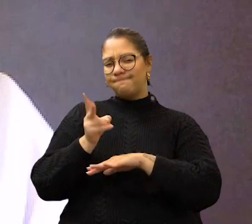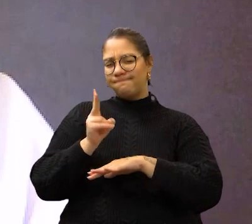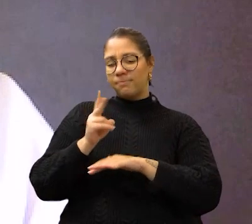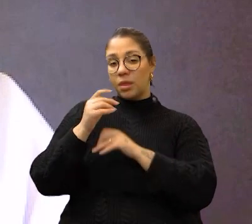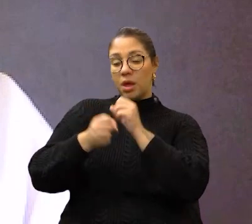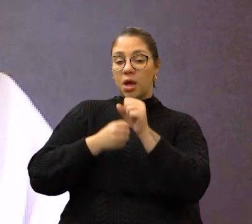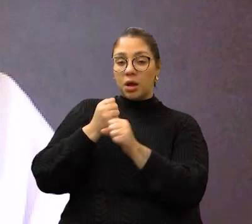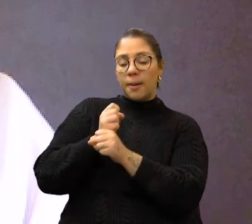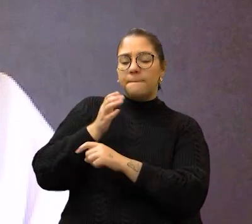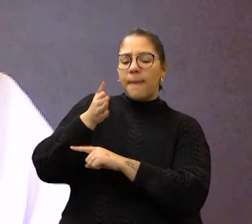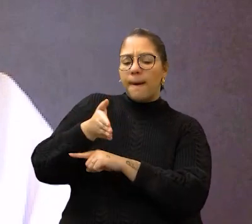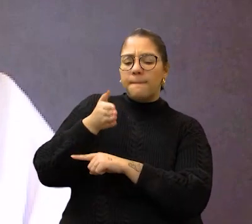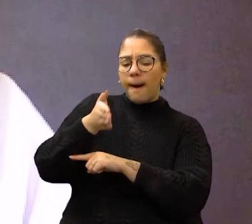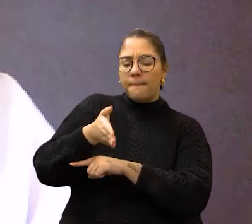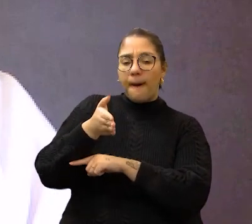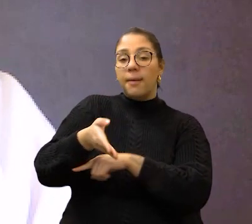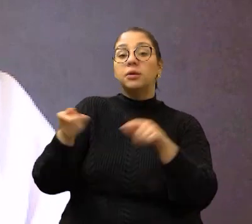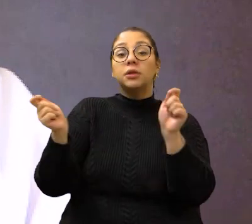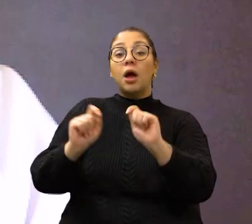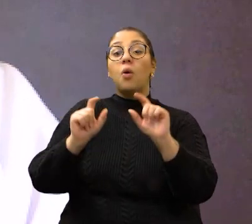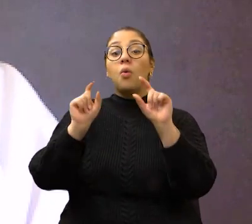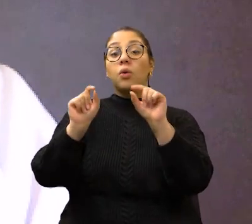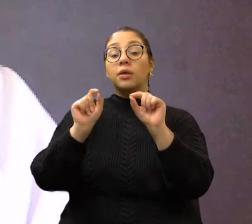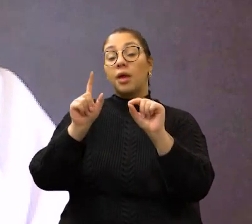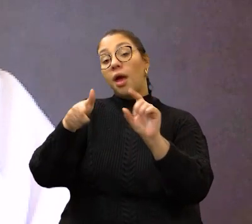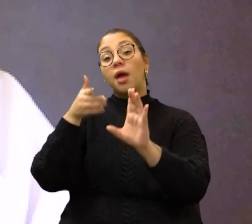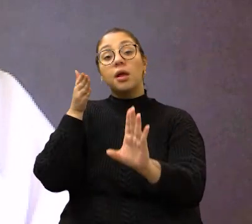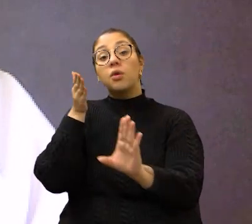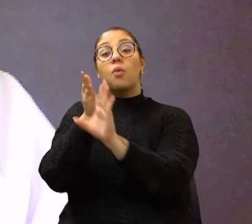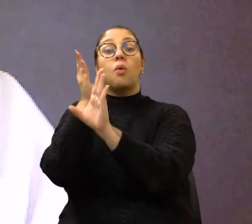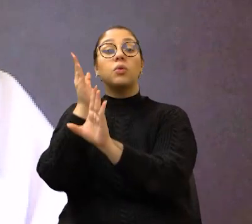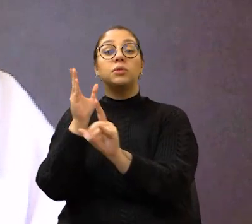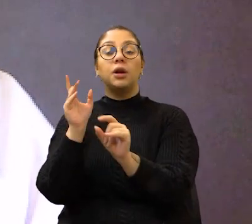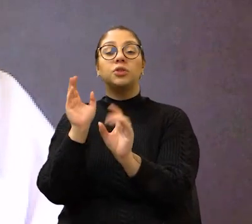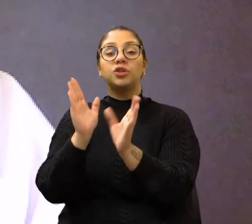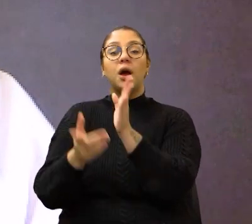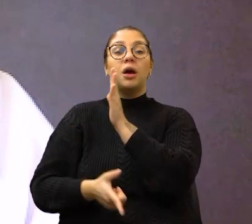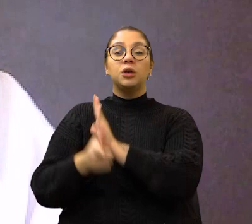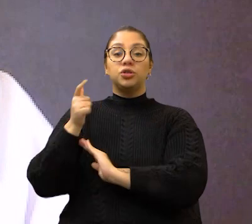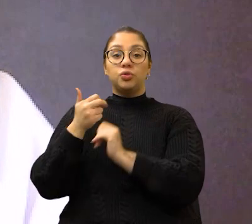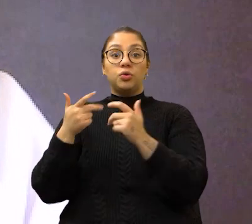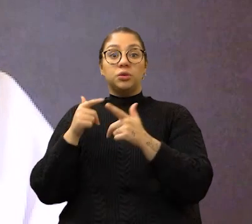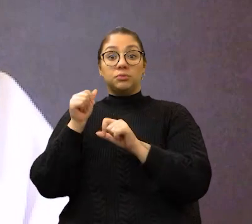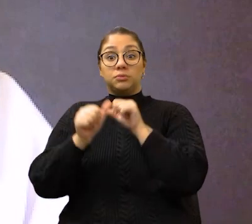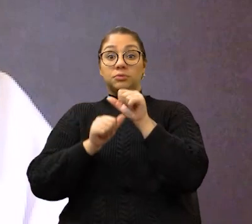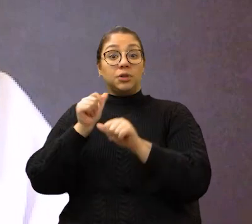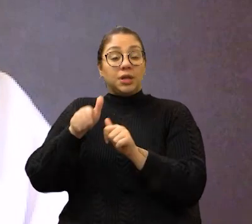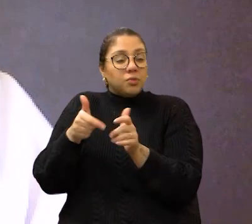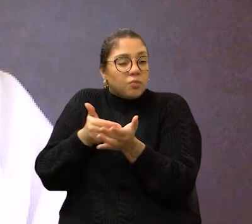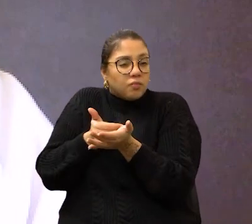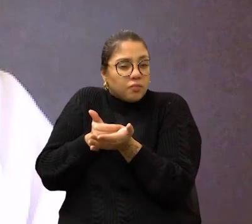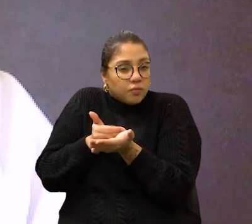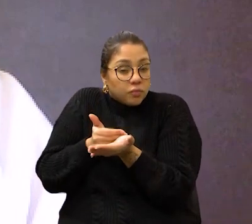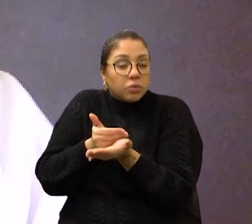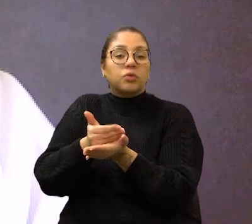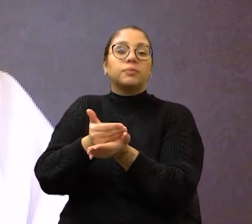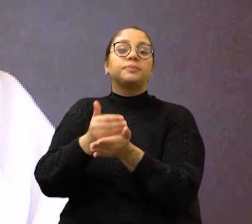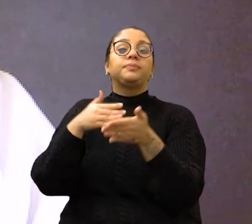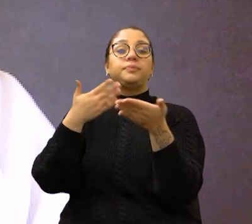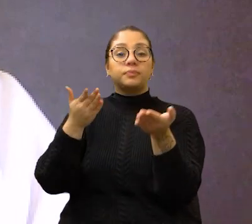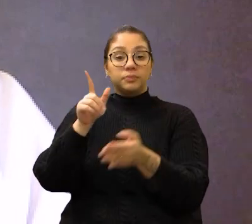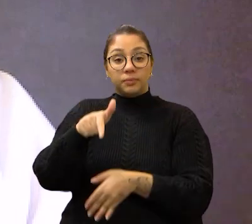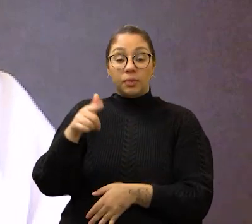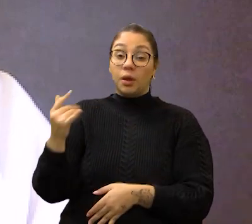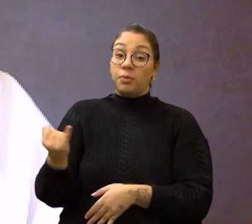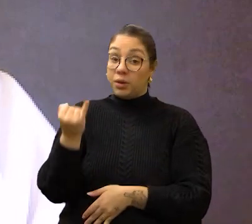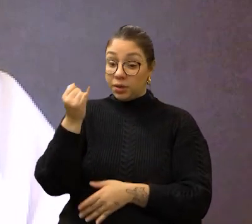ao ginecologista nos permite muitas vezes encontrar e fazer diagnóstico de alterações ainda no início. Então, é